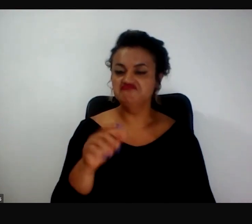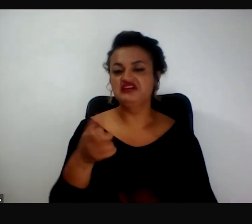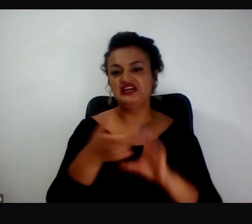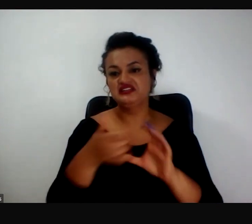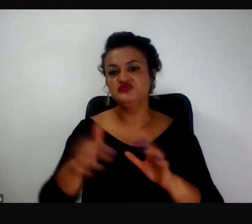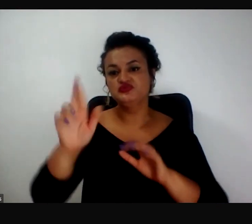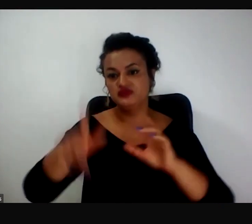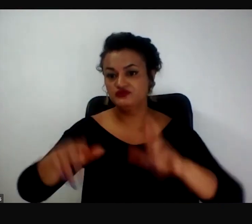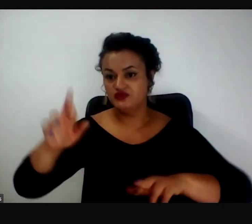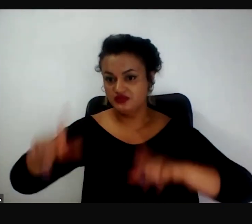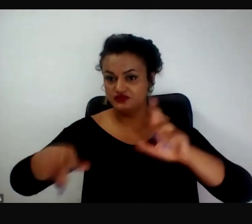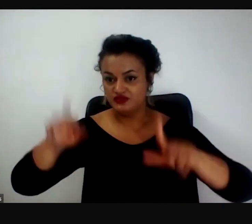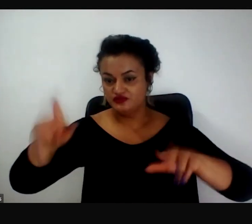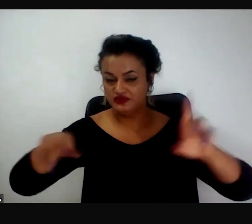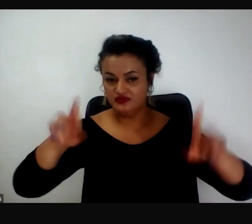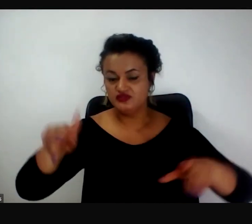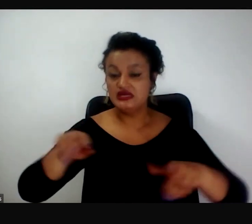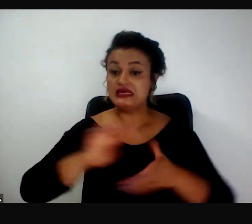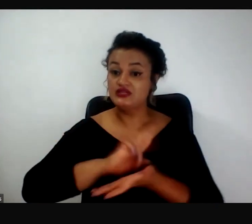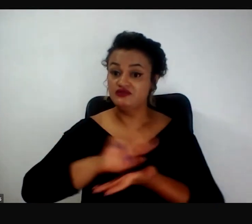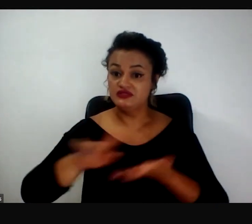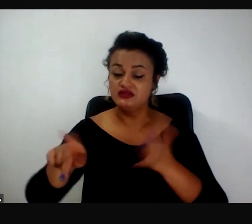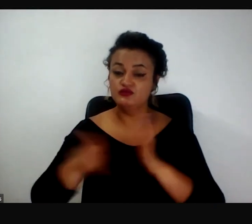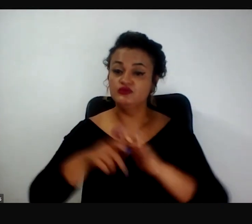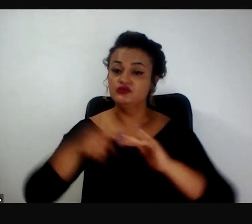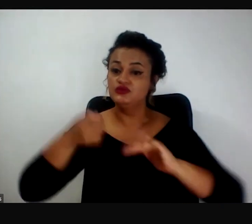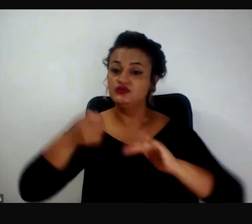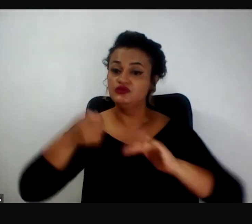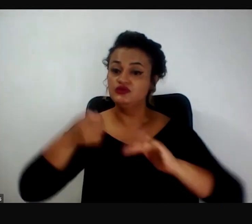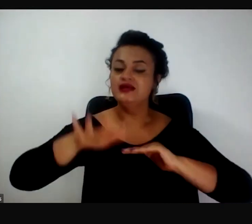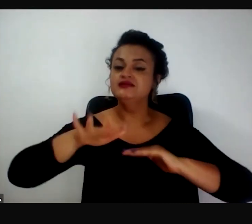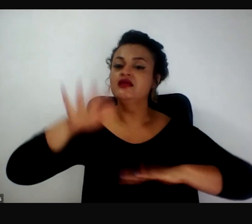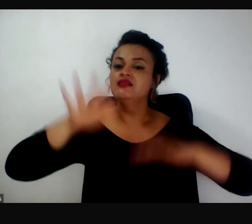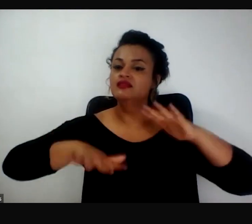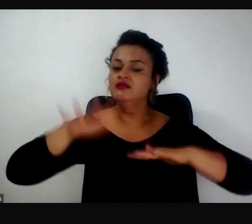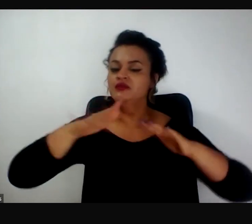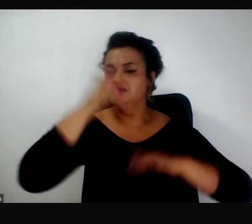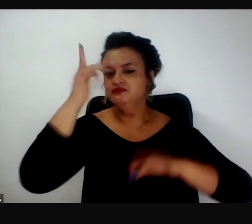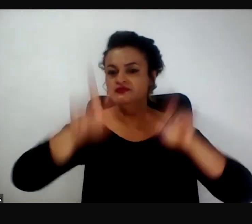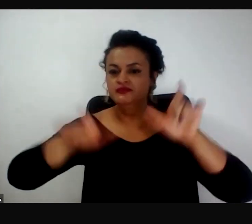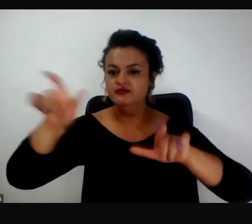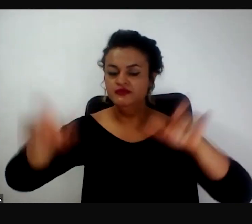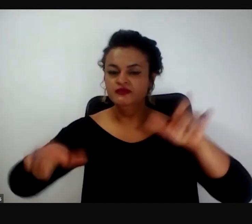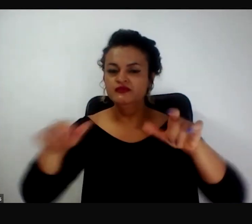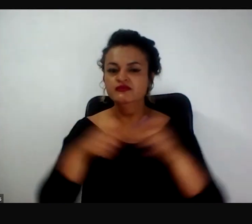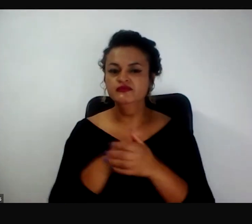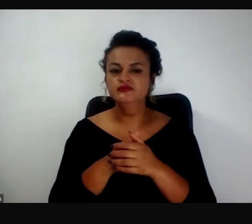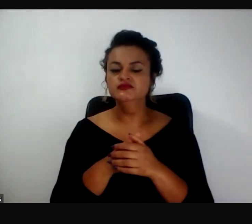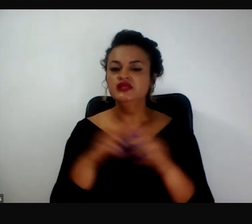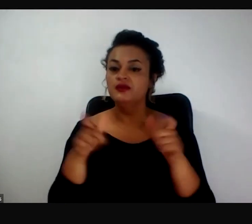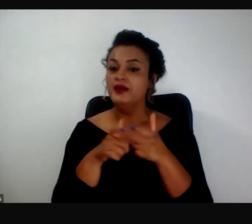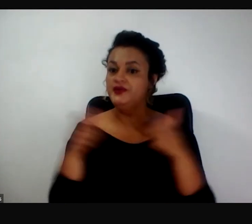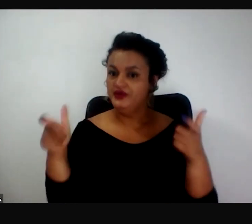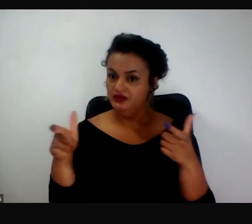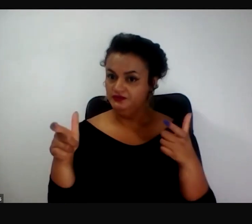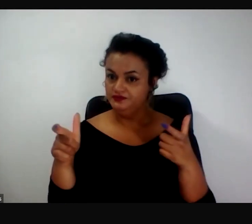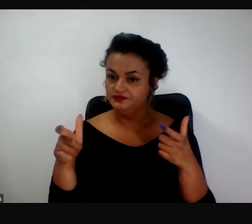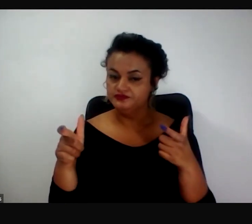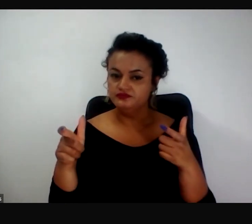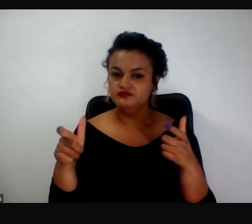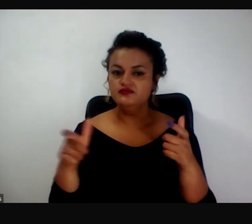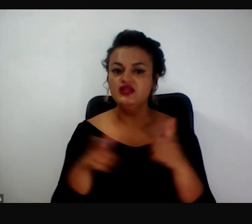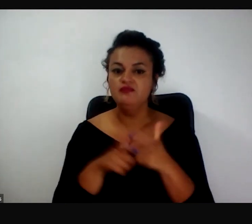diversidade da jurisprudência dependia da pessoa ou das pessoas que tinham maioria